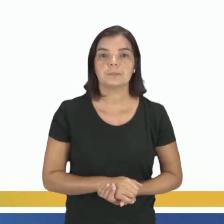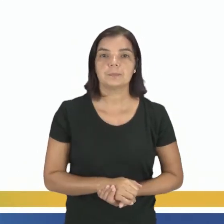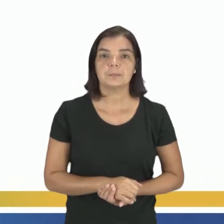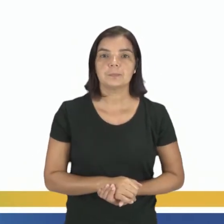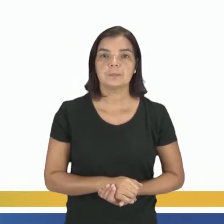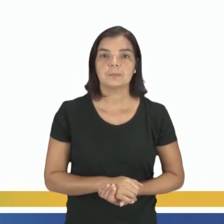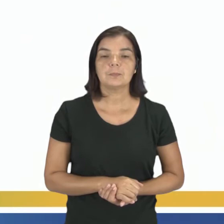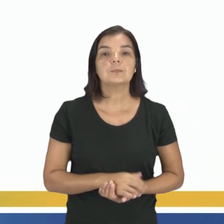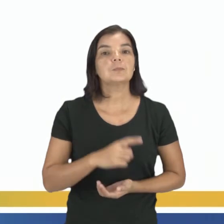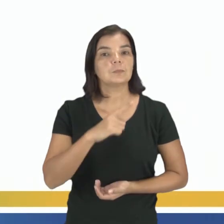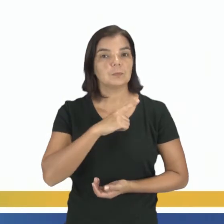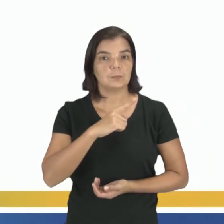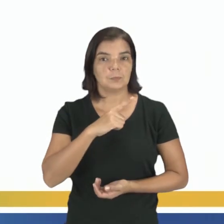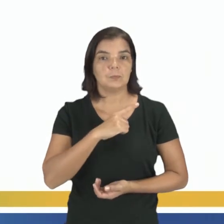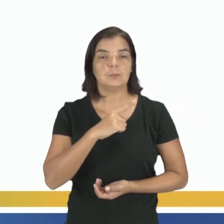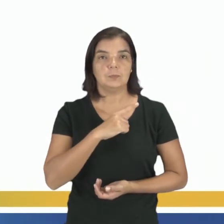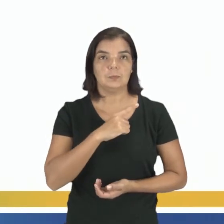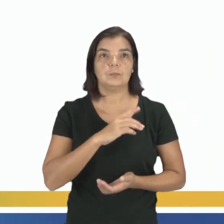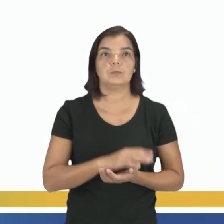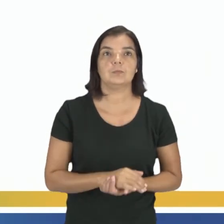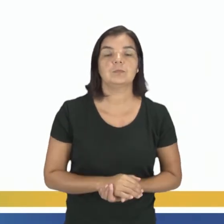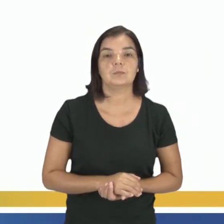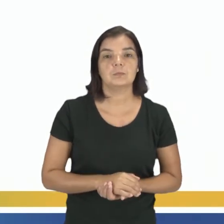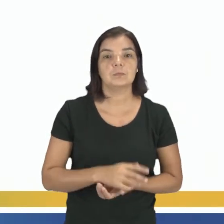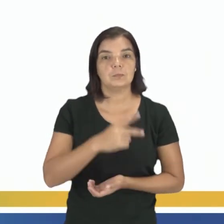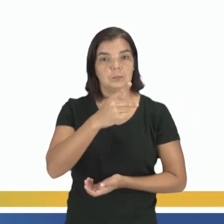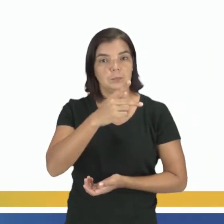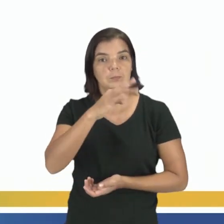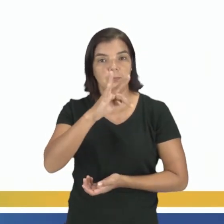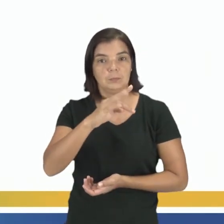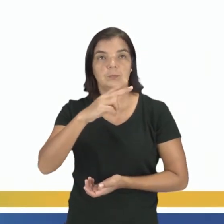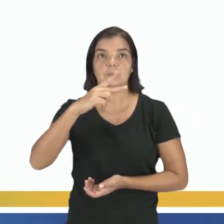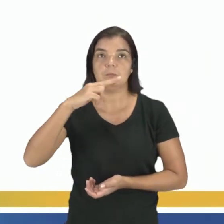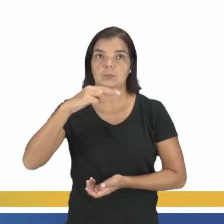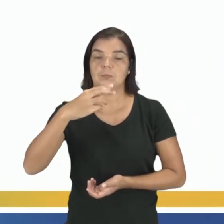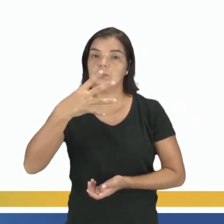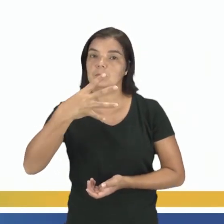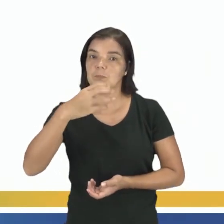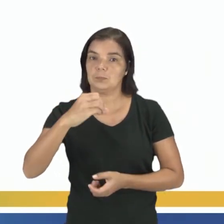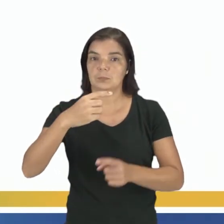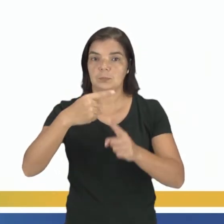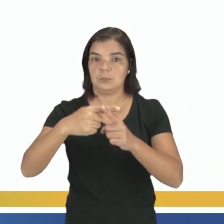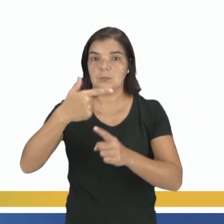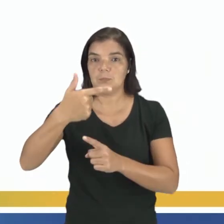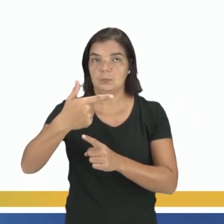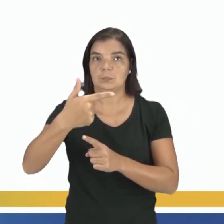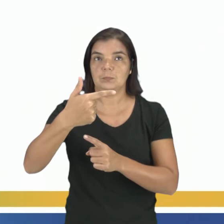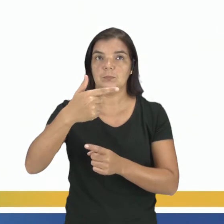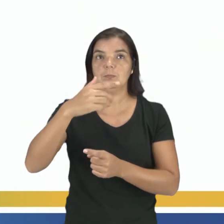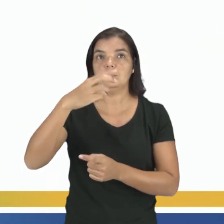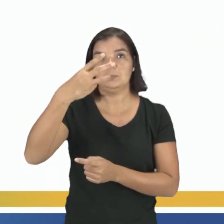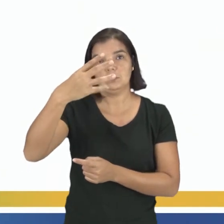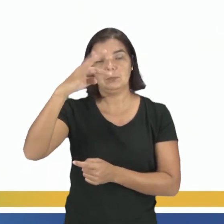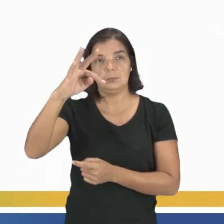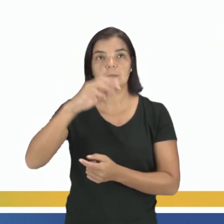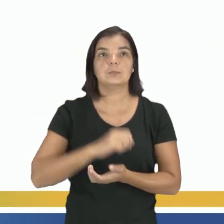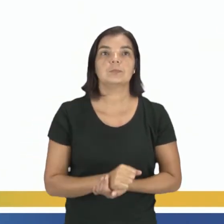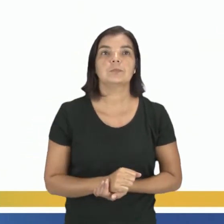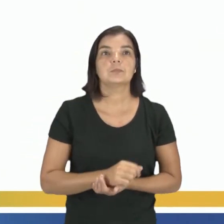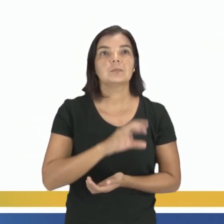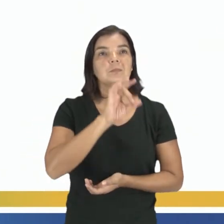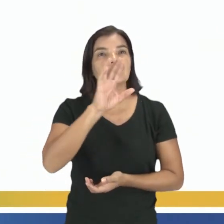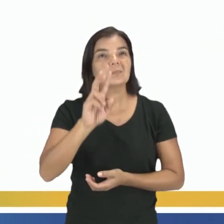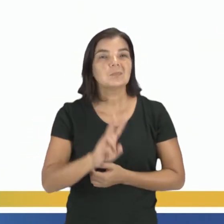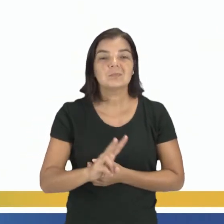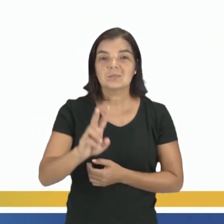certo? Tenho aqui a função, né, que me indica a quantidade de bactérias em função do tempo, certo? Cada